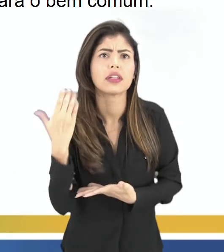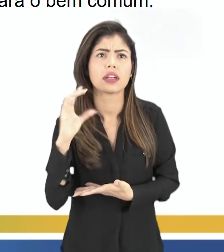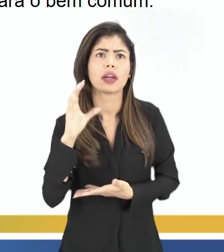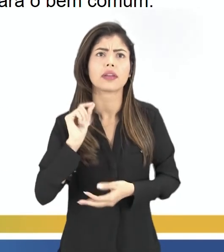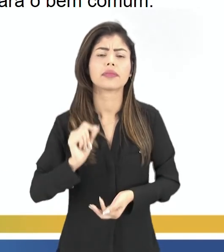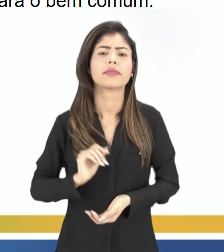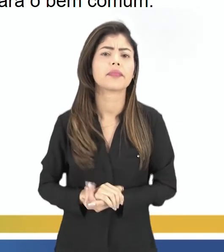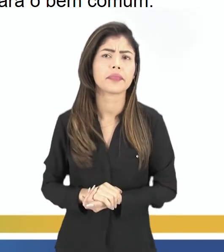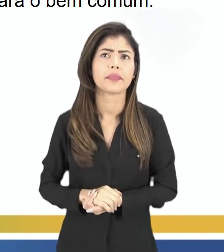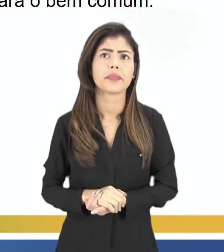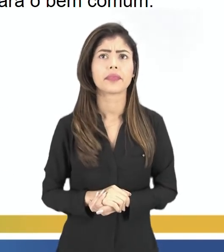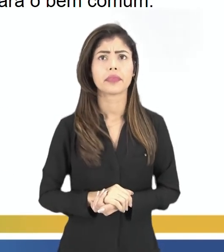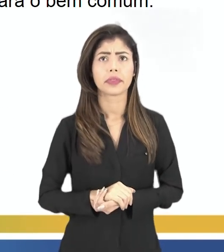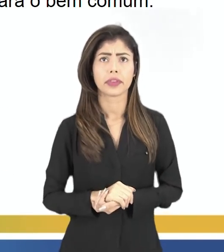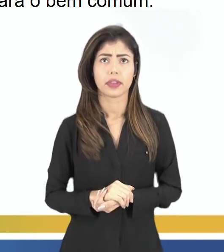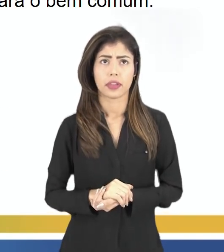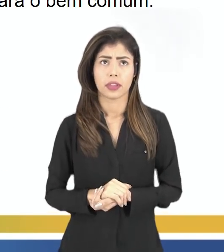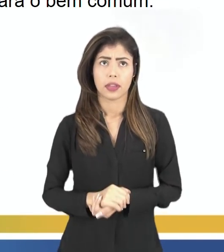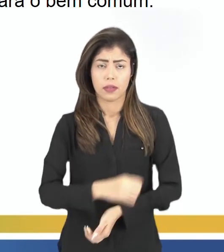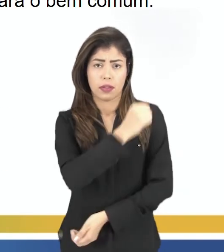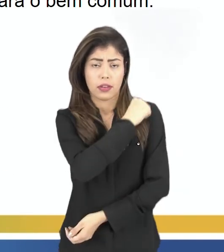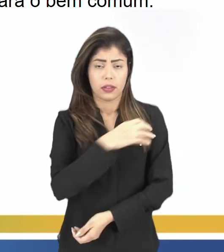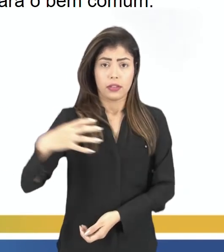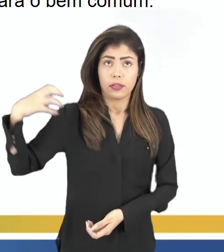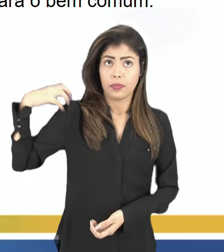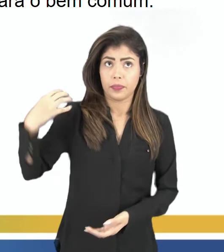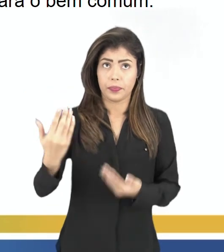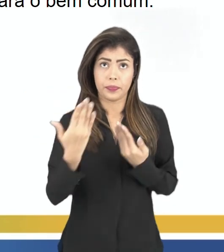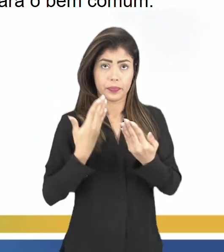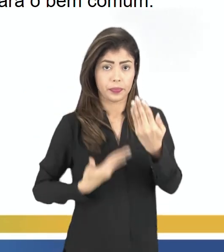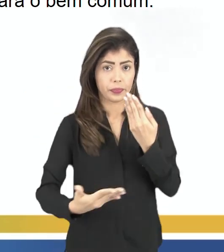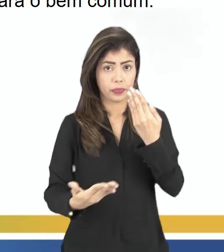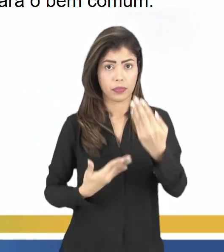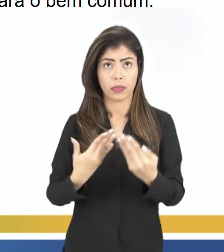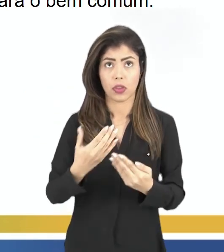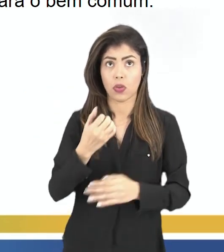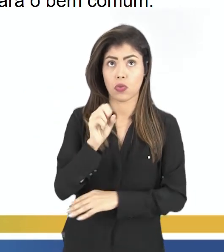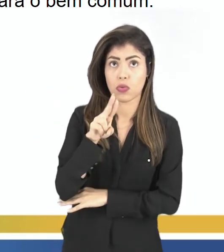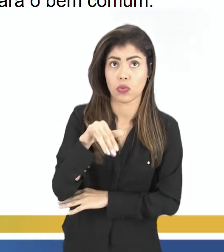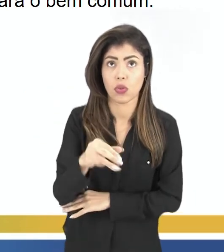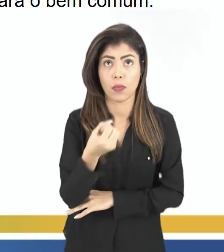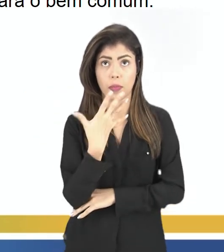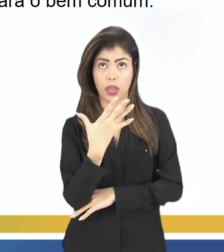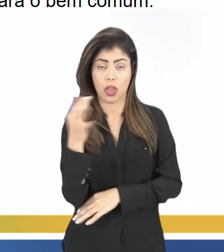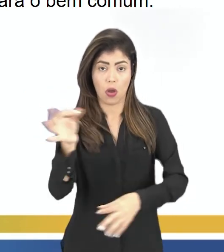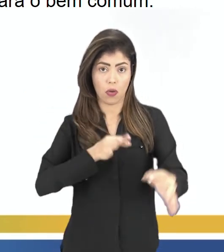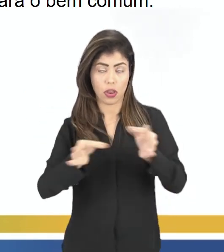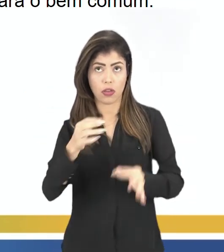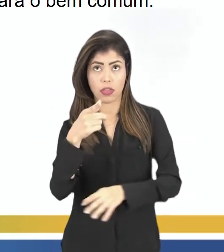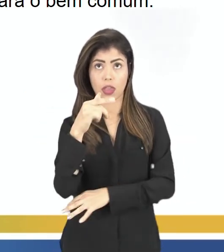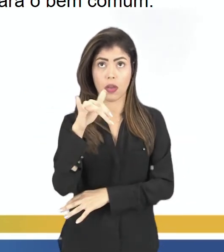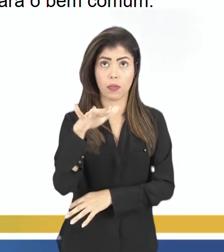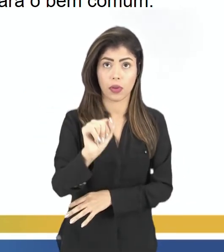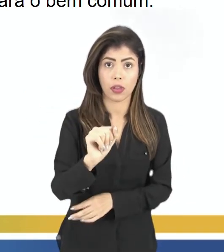ver que é isso que ele está pedindo? Para Aristóteles, a relação entre o sumo bem e a organização da